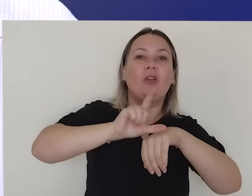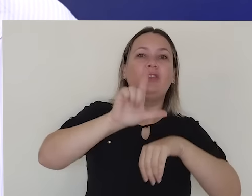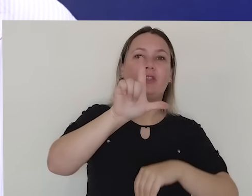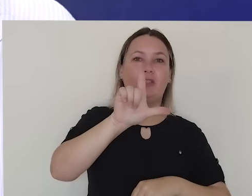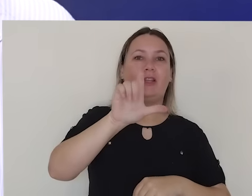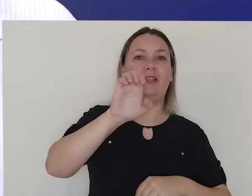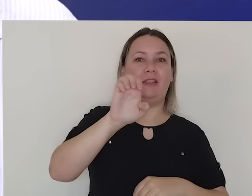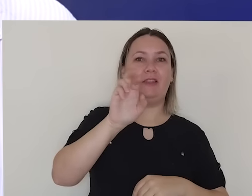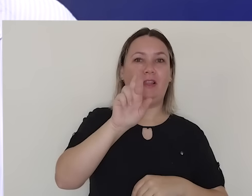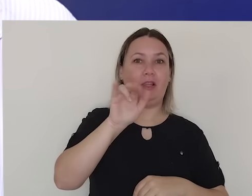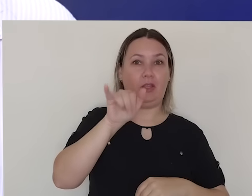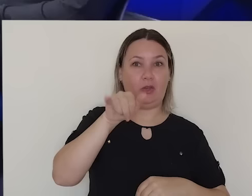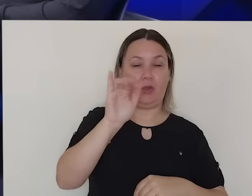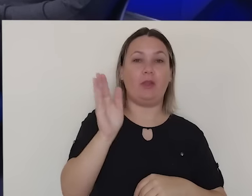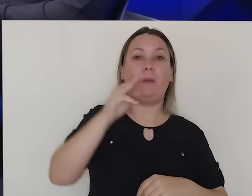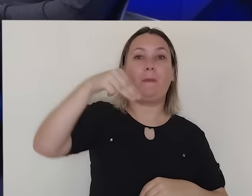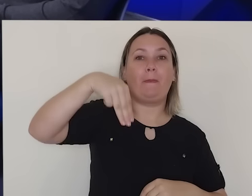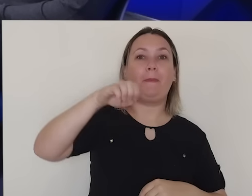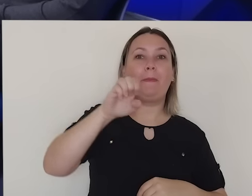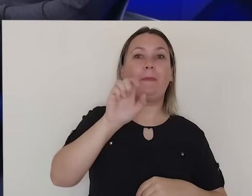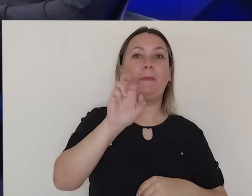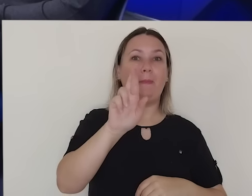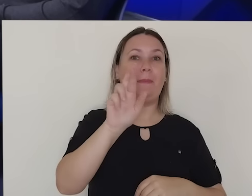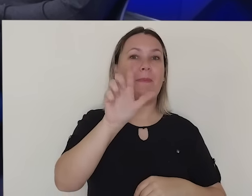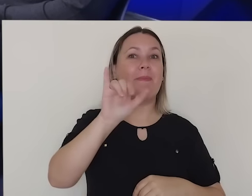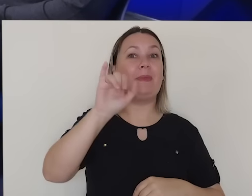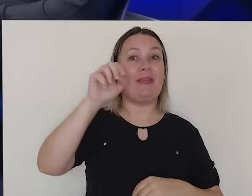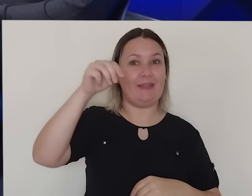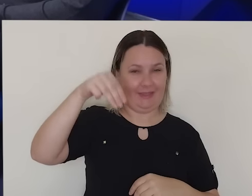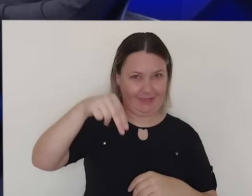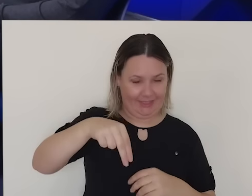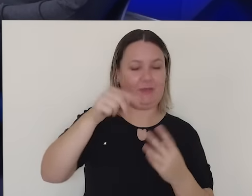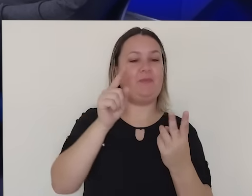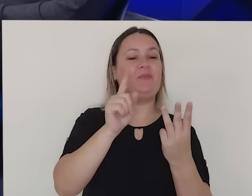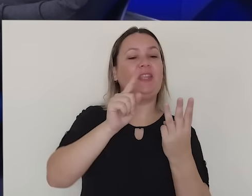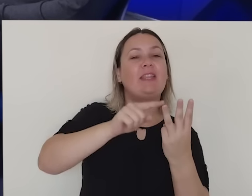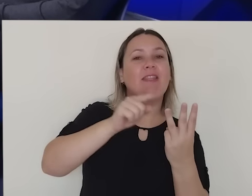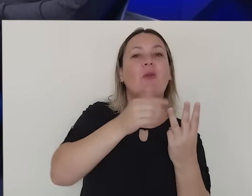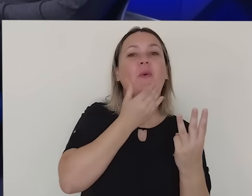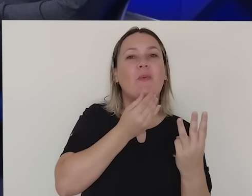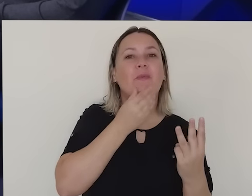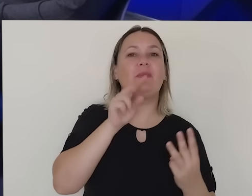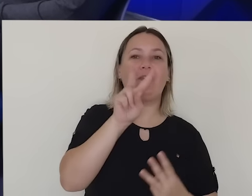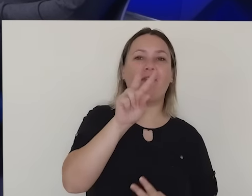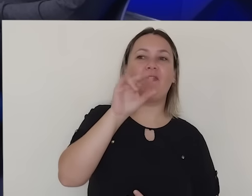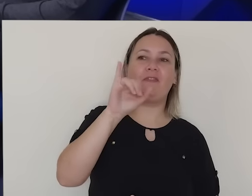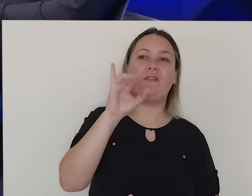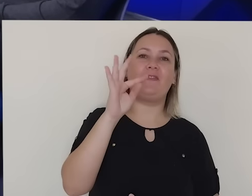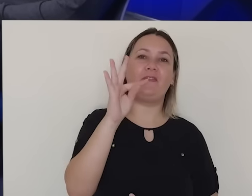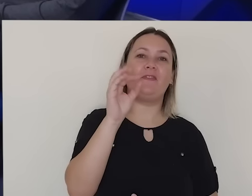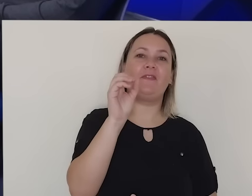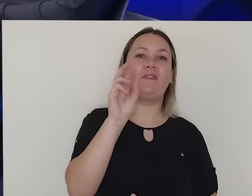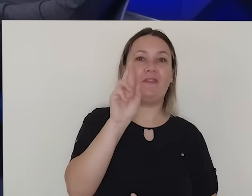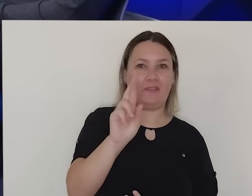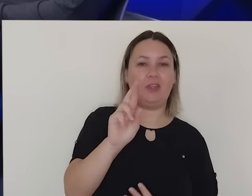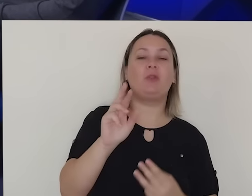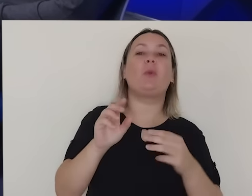Incorporadora a Andresa Borba que é diretora de impacto positivo e comunicação corporativa da Leroi merlim e o Victor